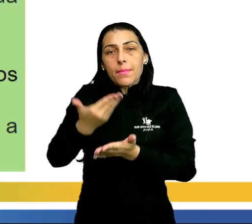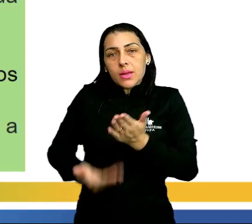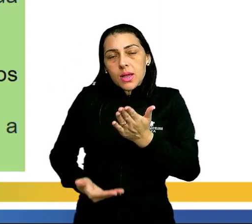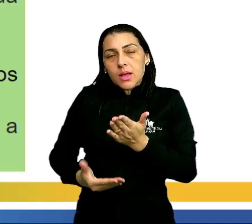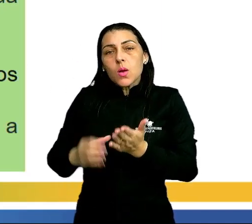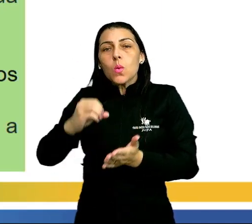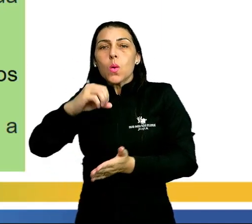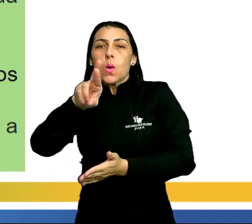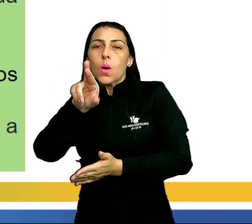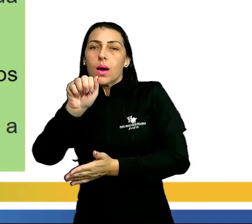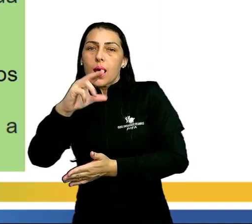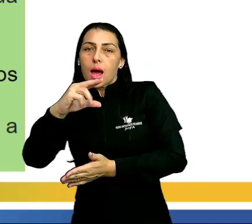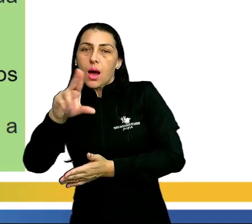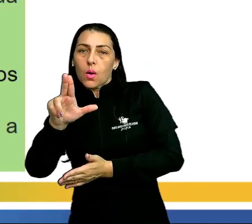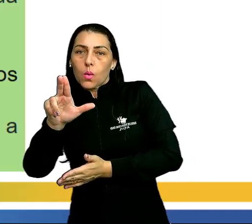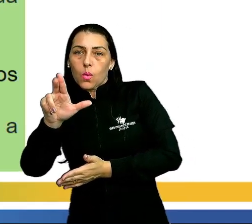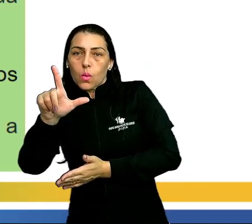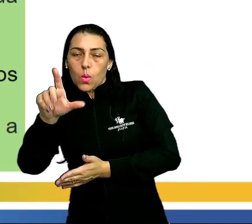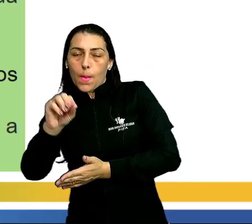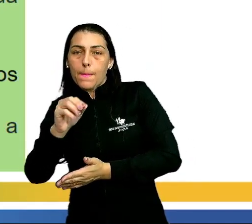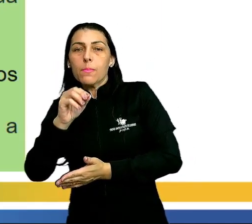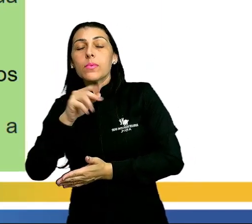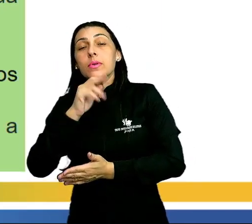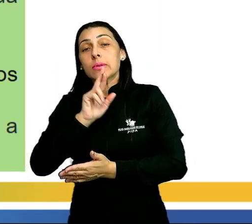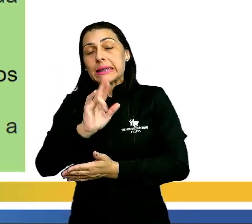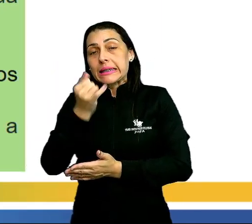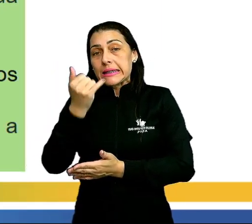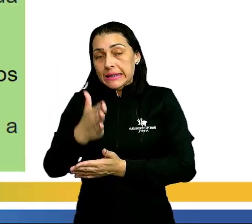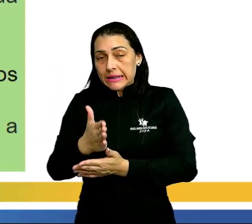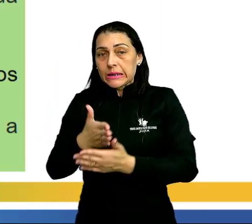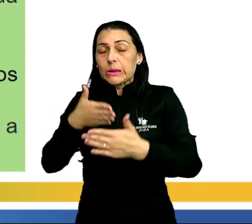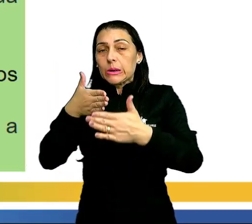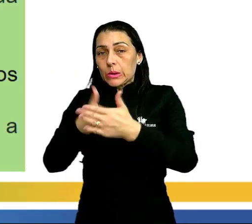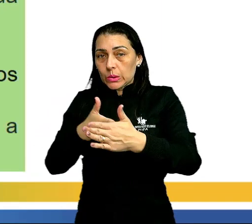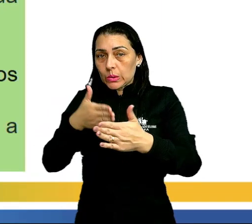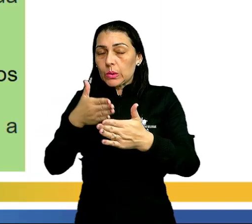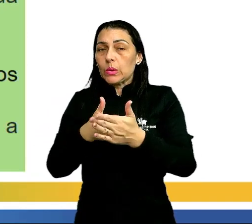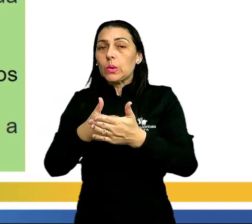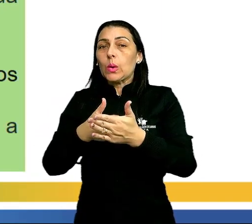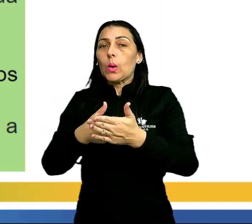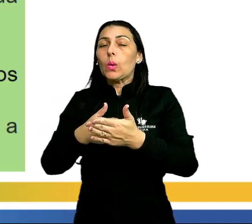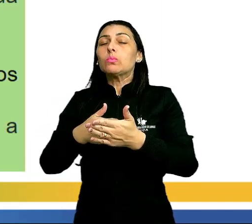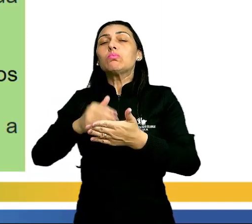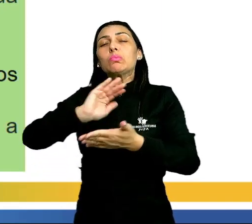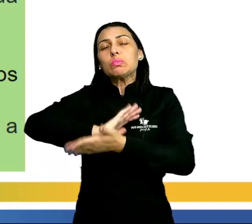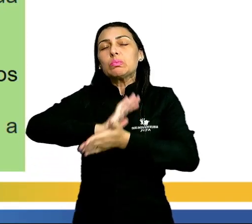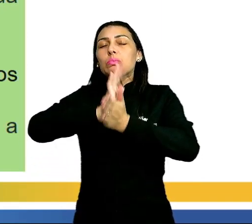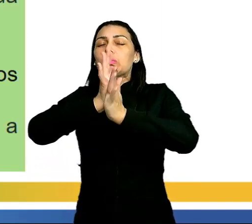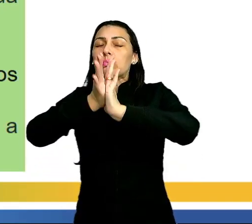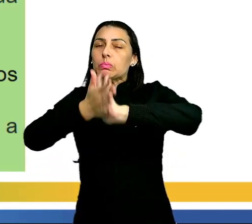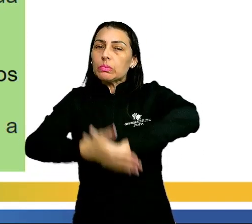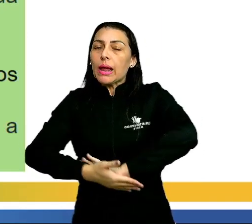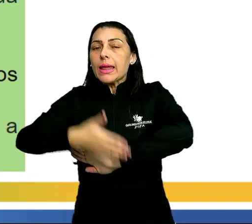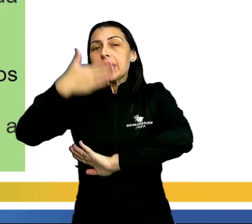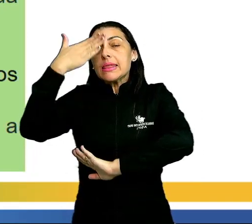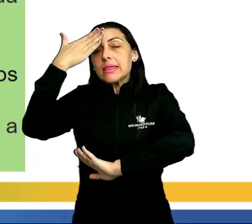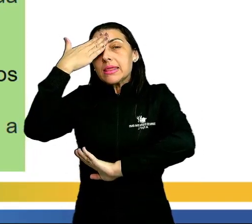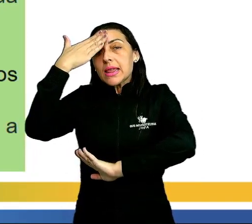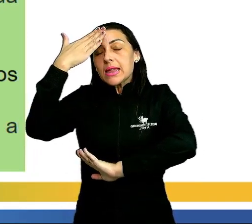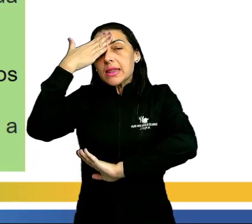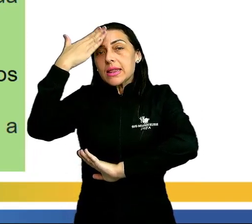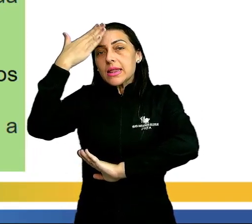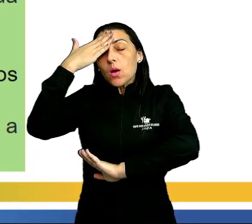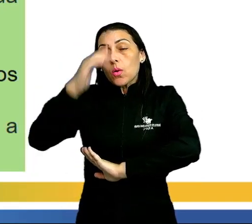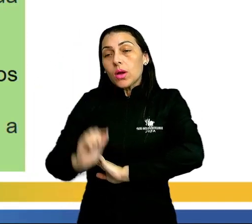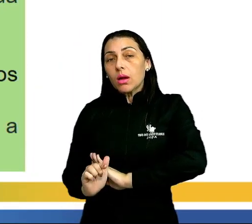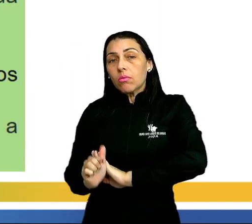oráculo respondeu que se ele enfrentasse esse inimigo, um grande exército seria destruído. Ele subentendeu que seria o